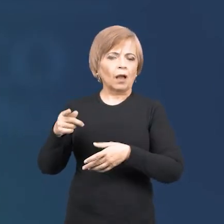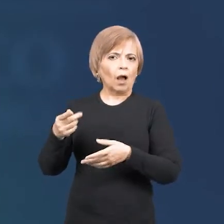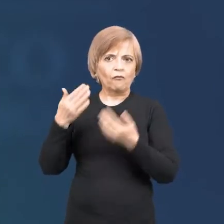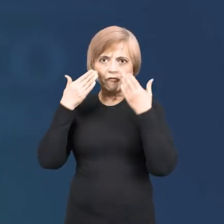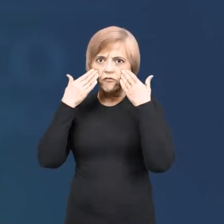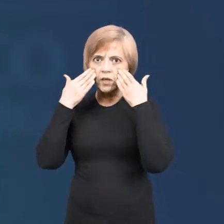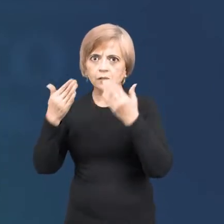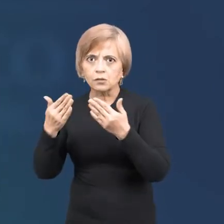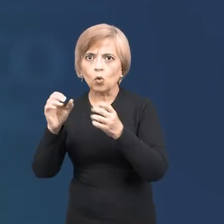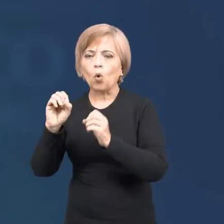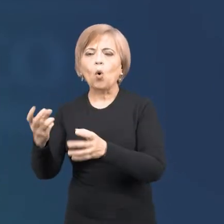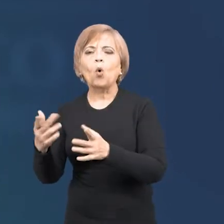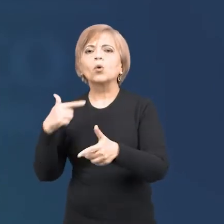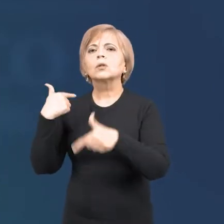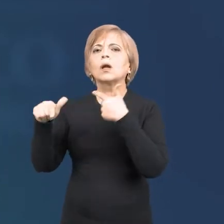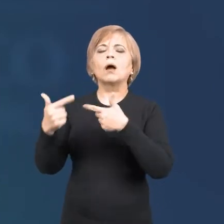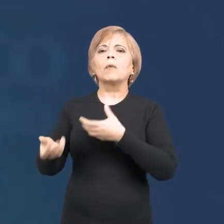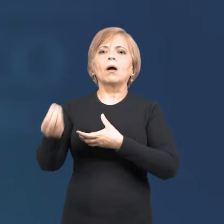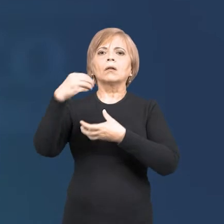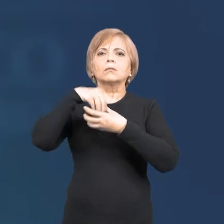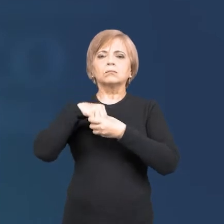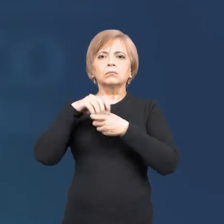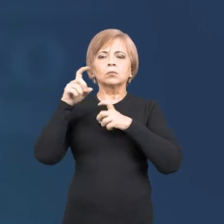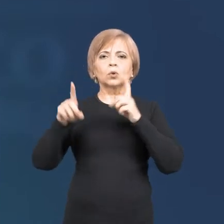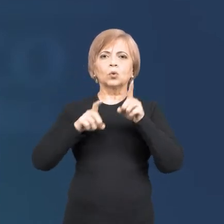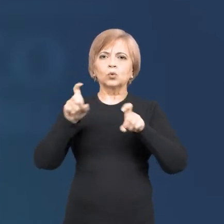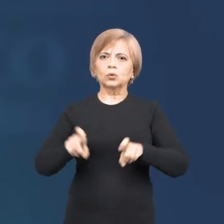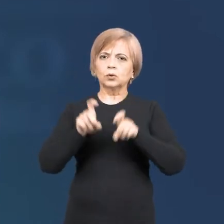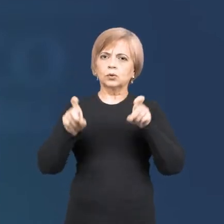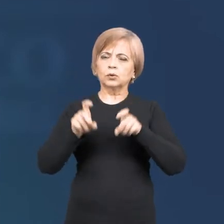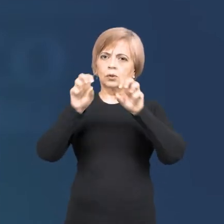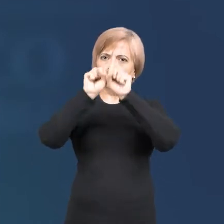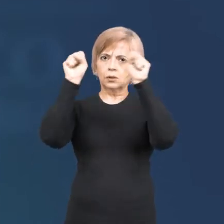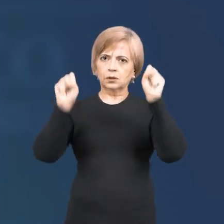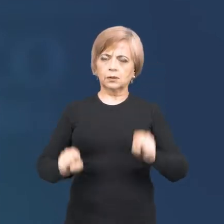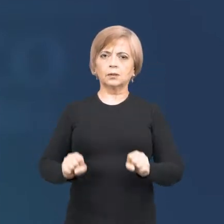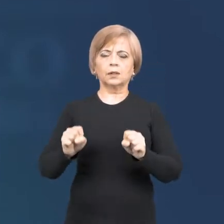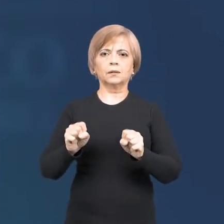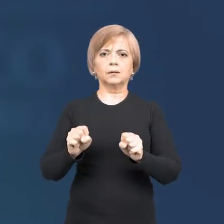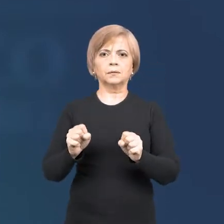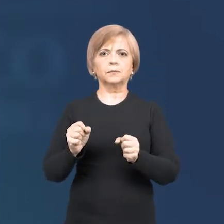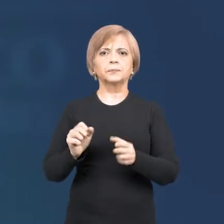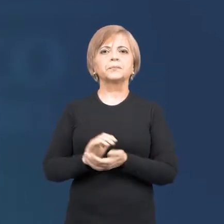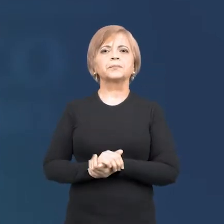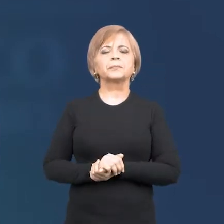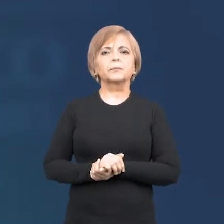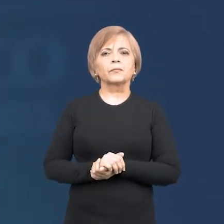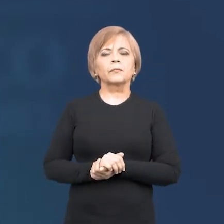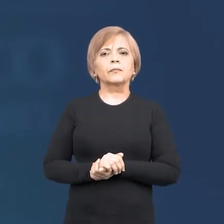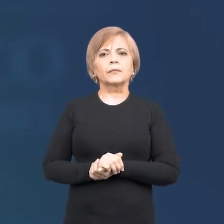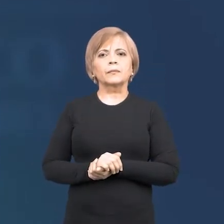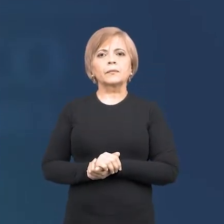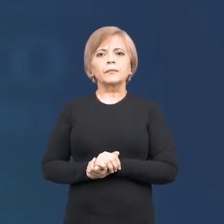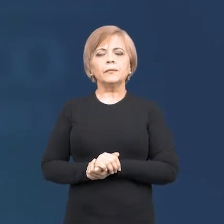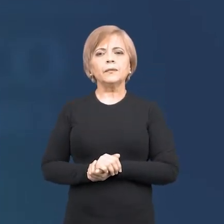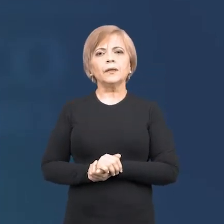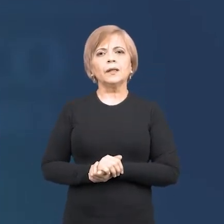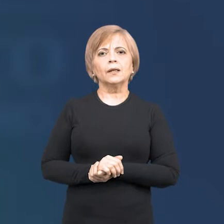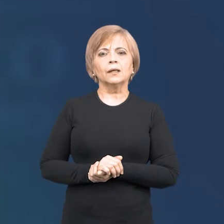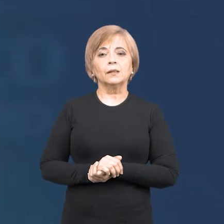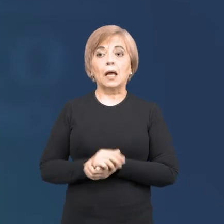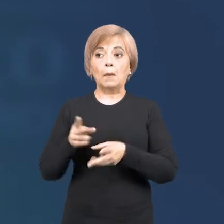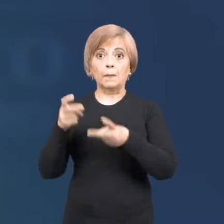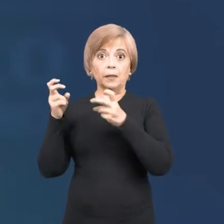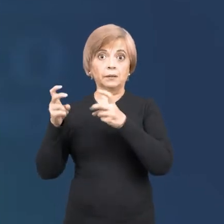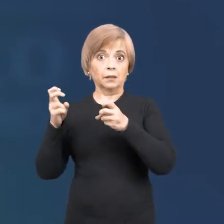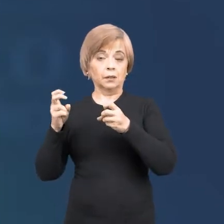físicos ou procedimentos ou um sistema de processamento digital, né? Há uma